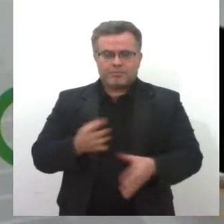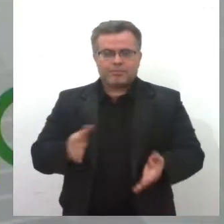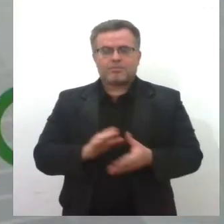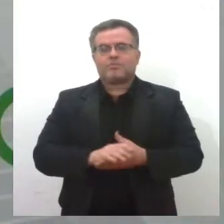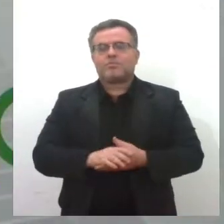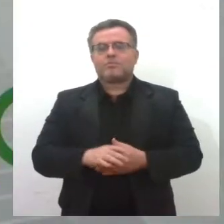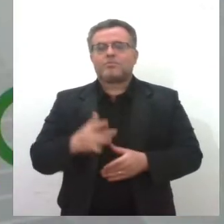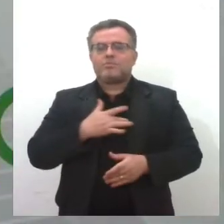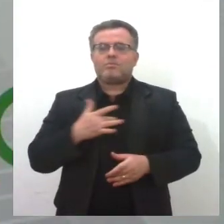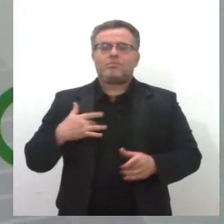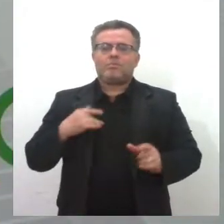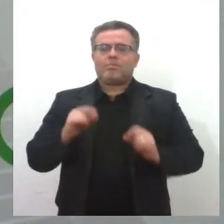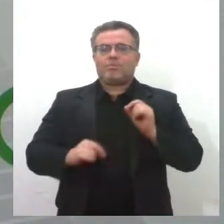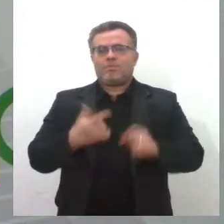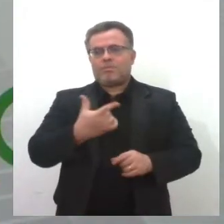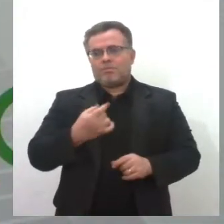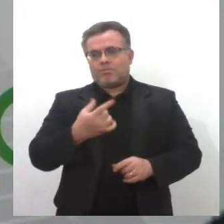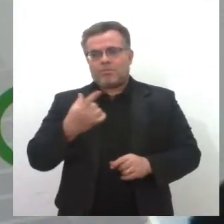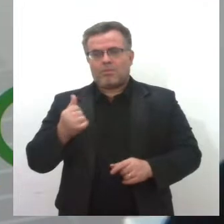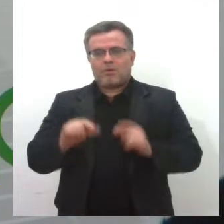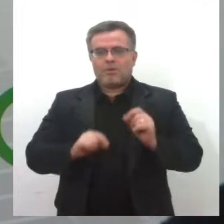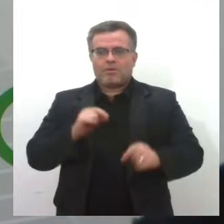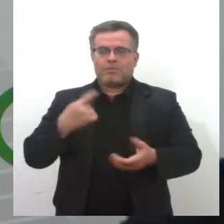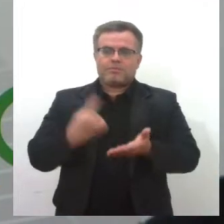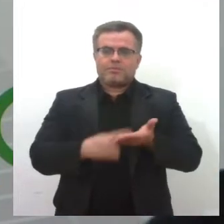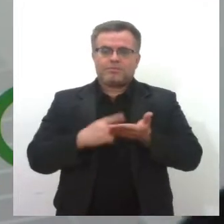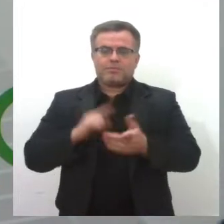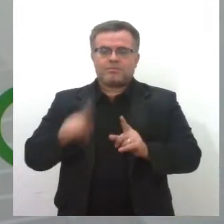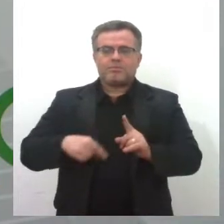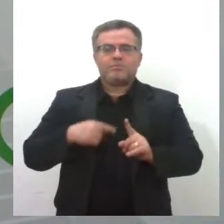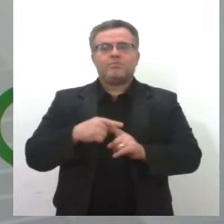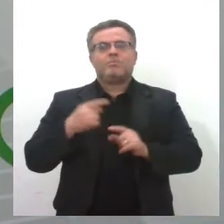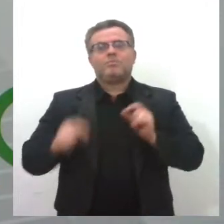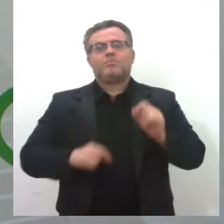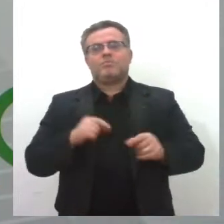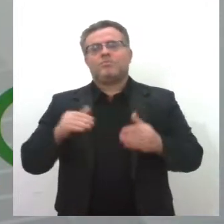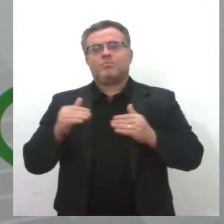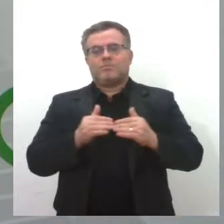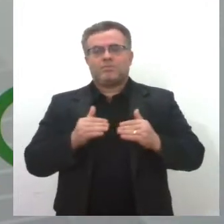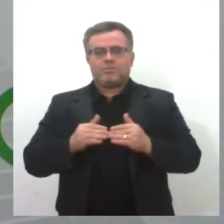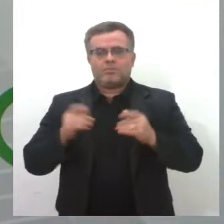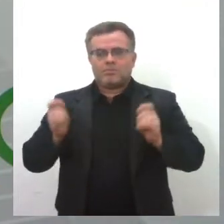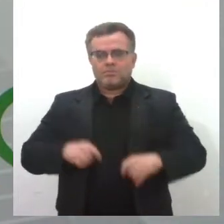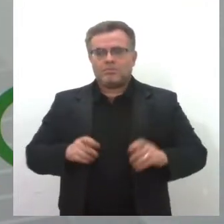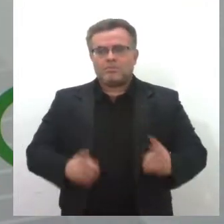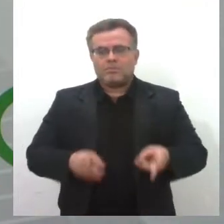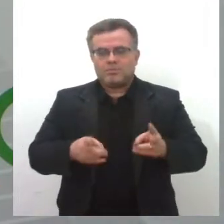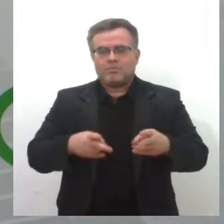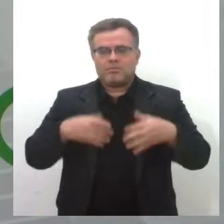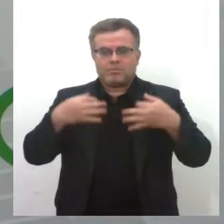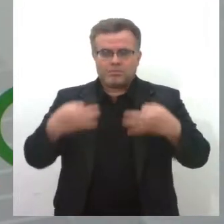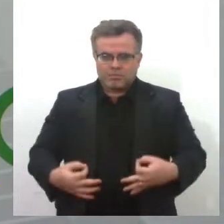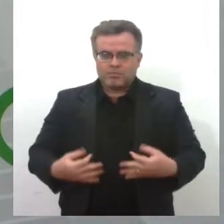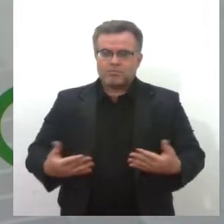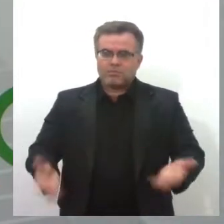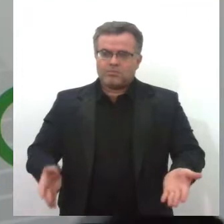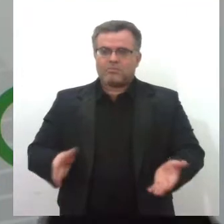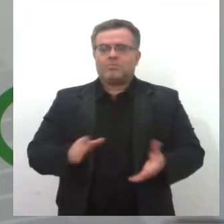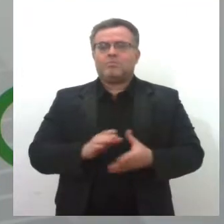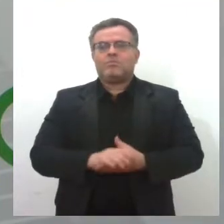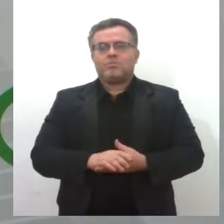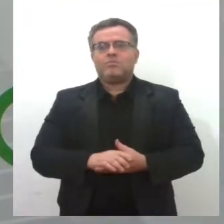teve, comparando 2020 com 2021, teve um aumento, inclusive um aumento acima do que é permitido, acima do limite mínimo,